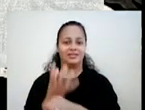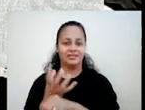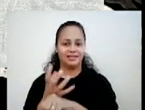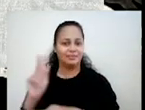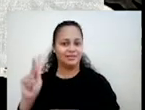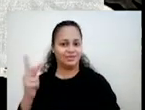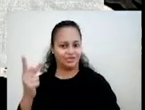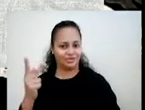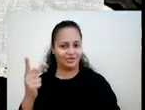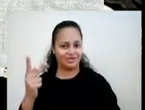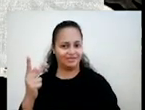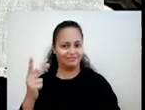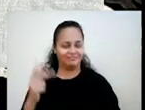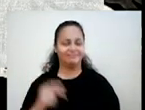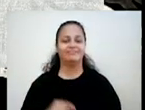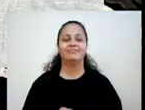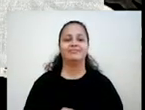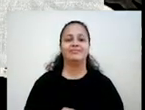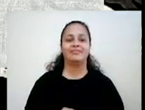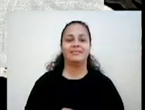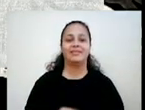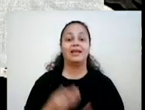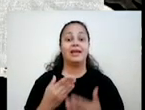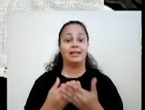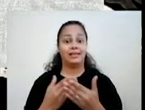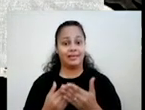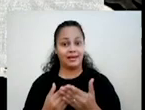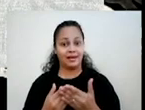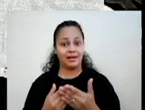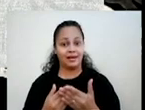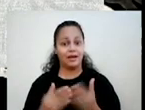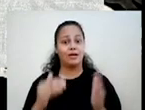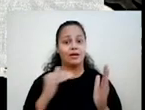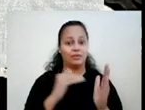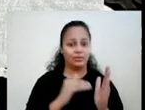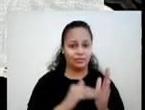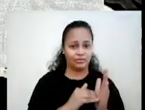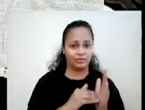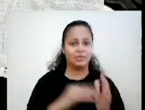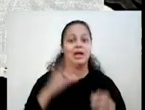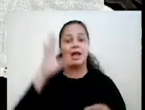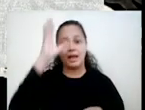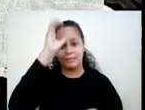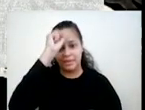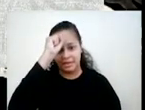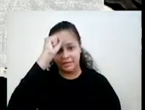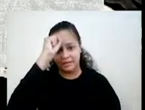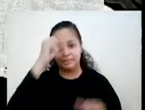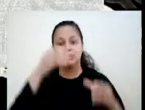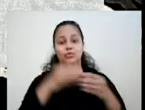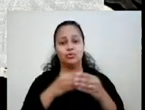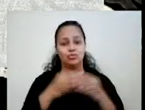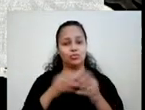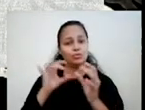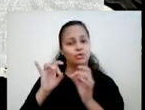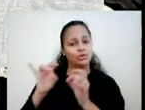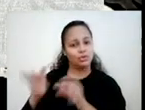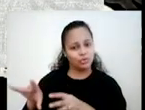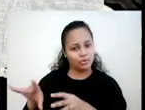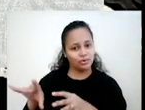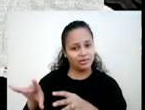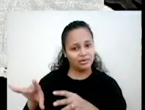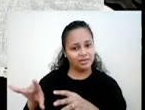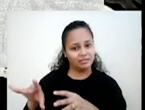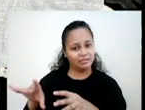lá? Bom, na nossa última aula, nós aprendemos um pouco sobre os grupos